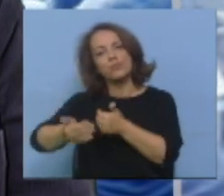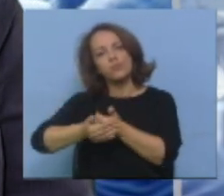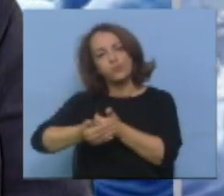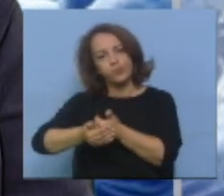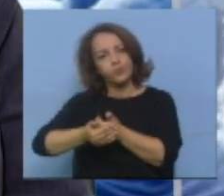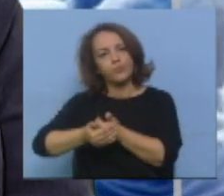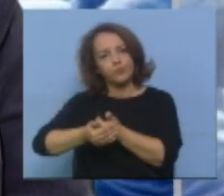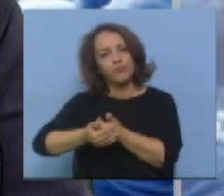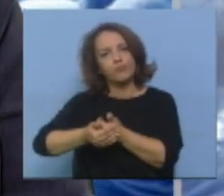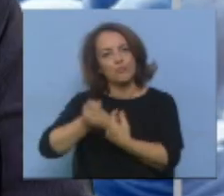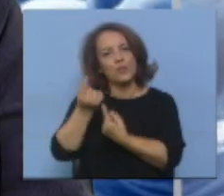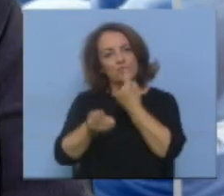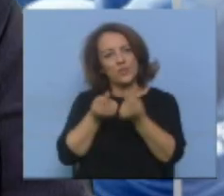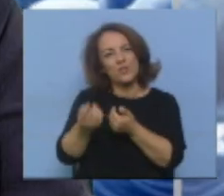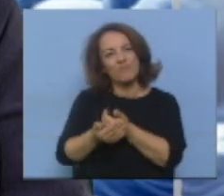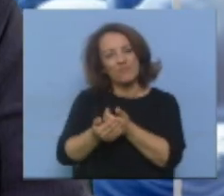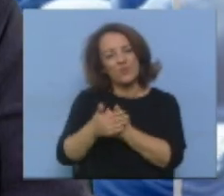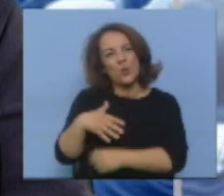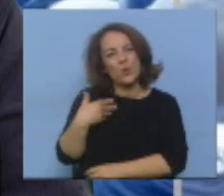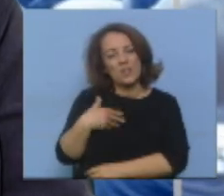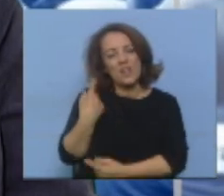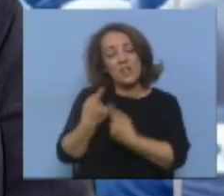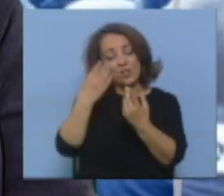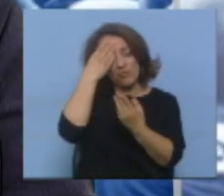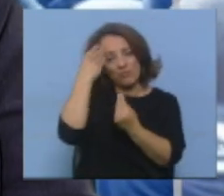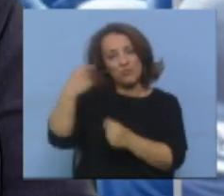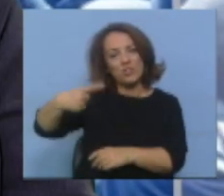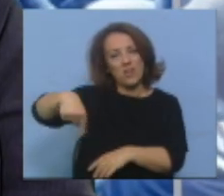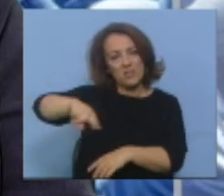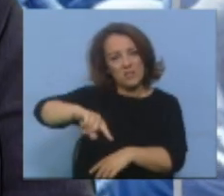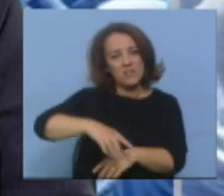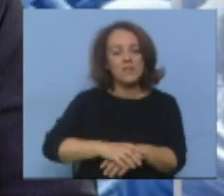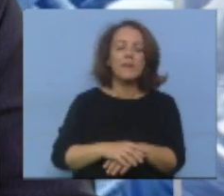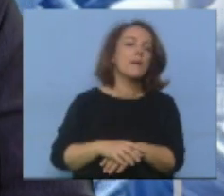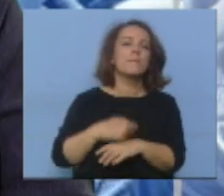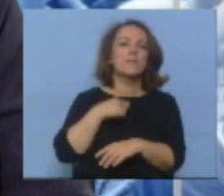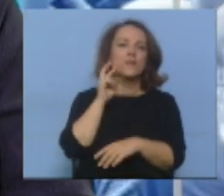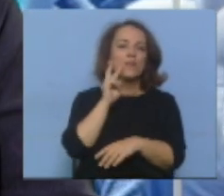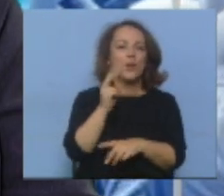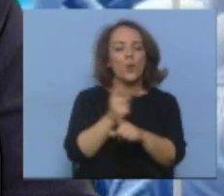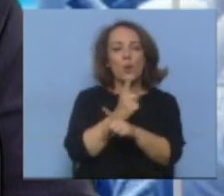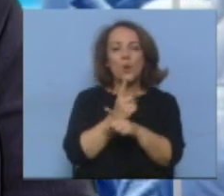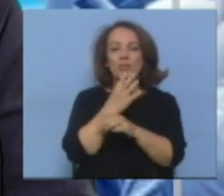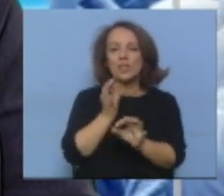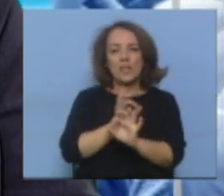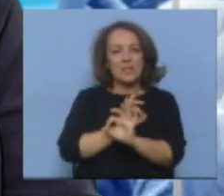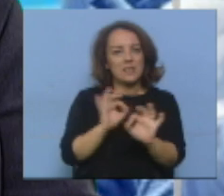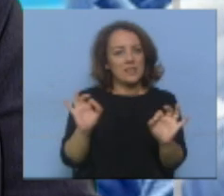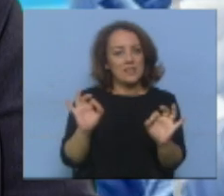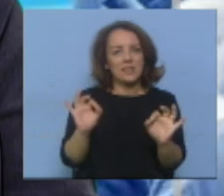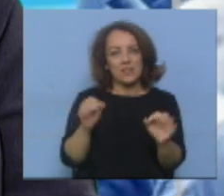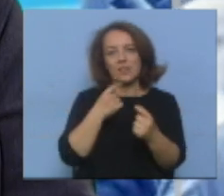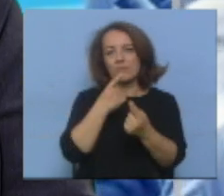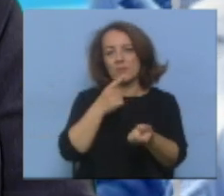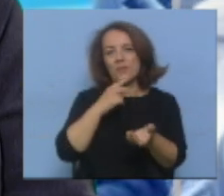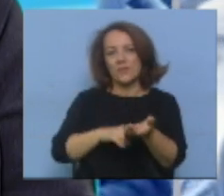que muitas vezes os mais idosos, coitados, são mais esquecidos. Eu tenho visto gestos tão bonitos, não é? E eu digo,